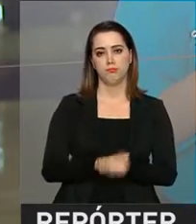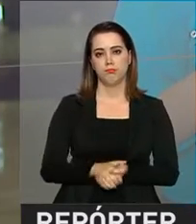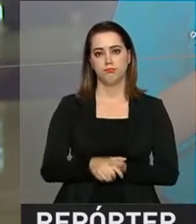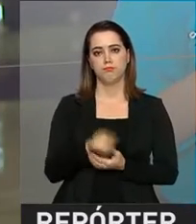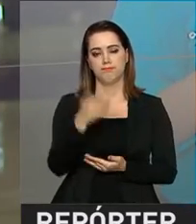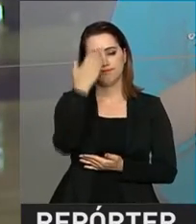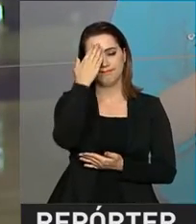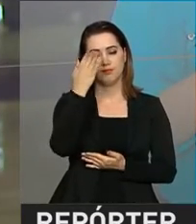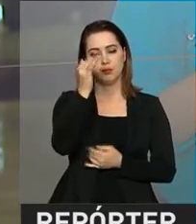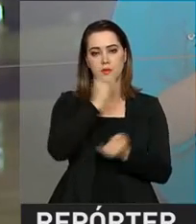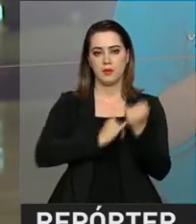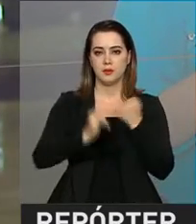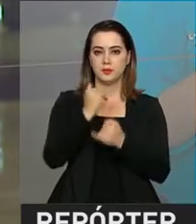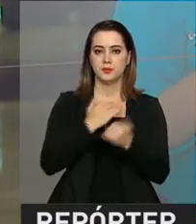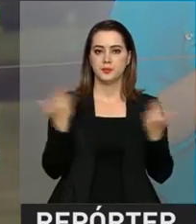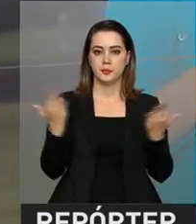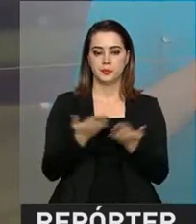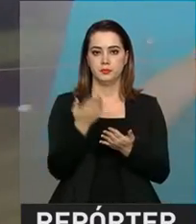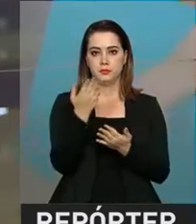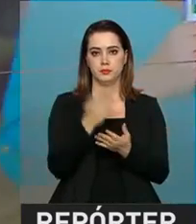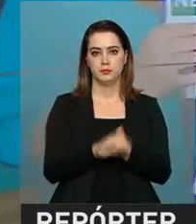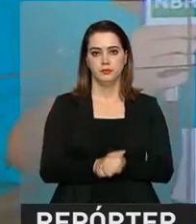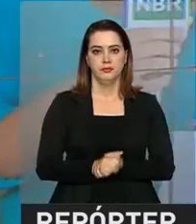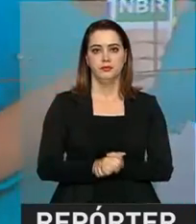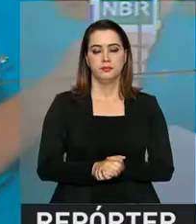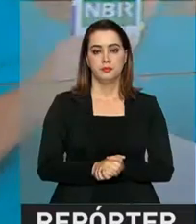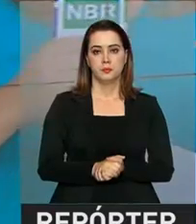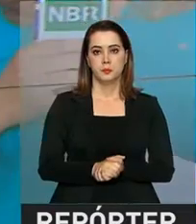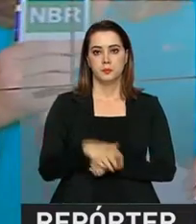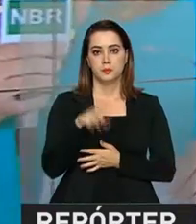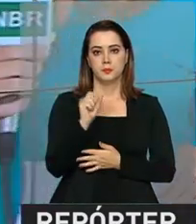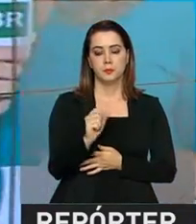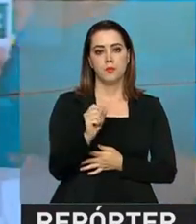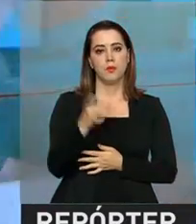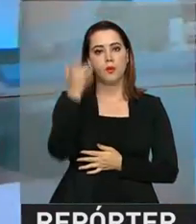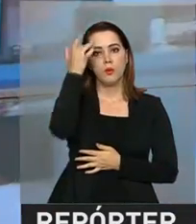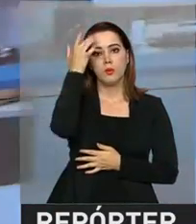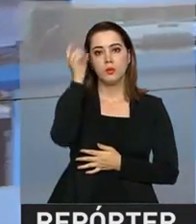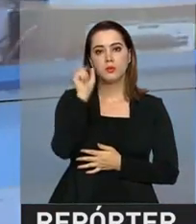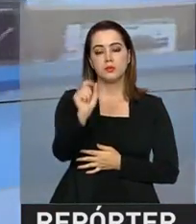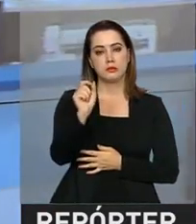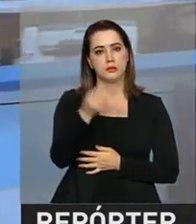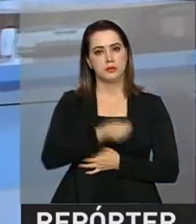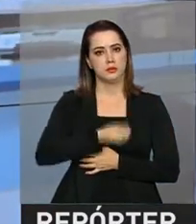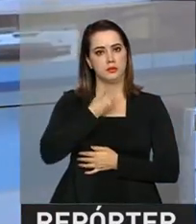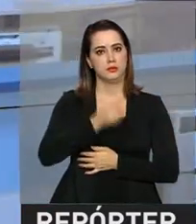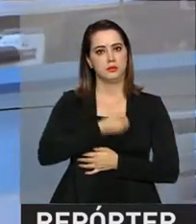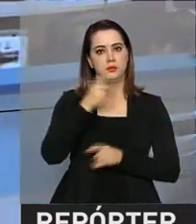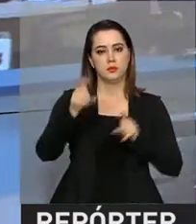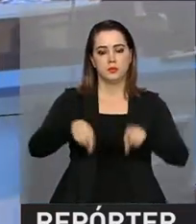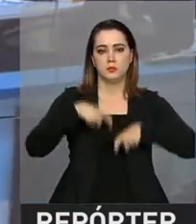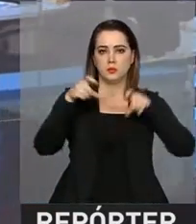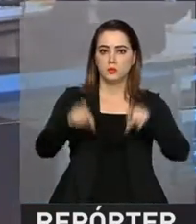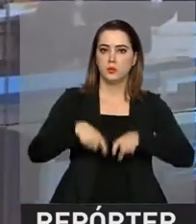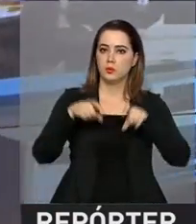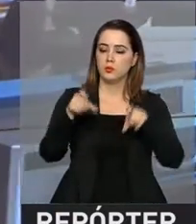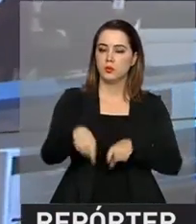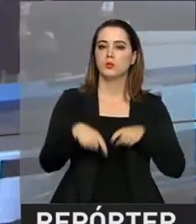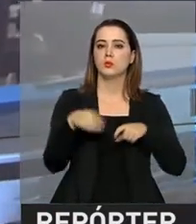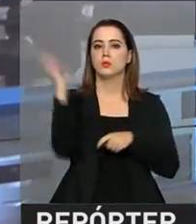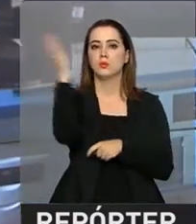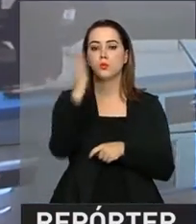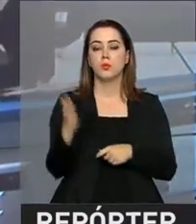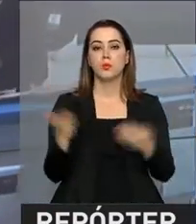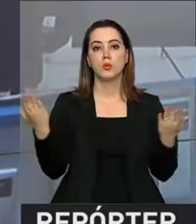natália pelas suas informações ao vivo para facilitar a vida do produtor rural brasileiro o governo lançou nesta quarta-feira